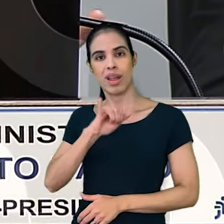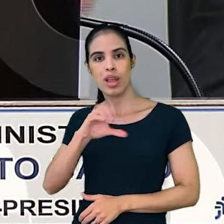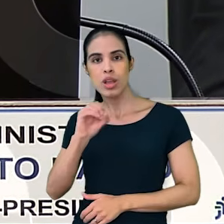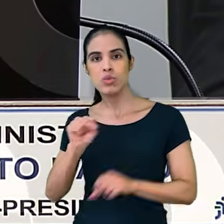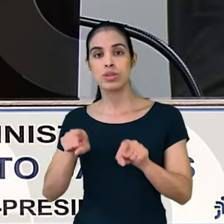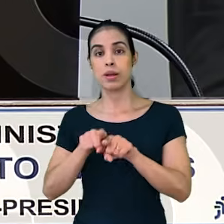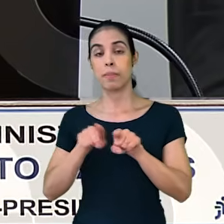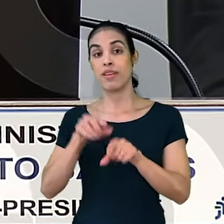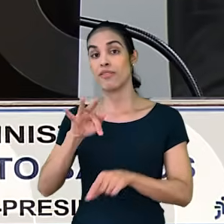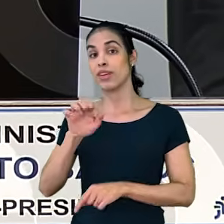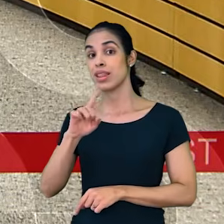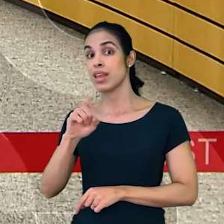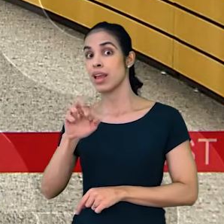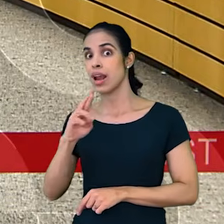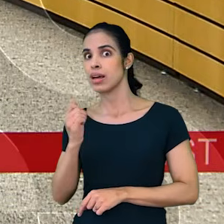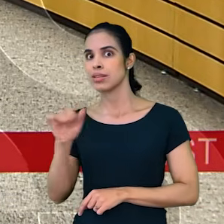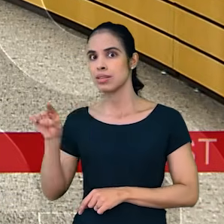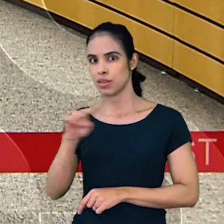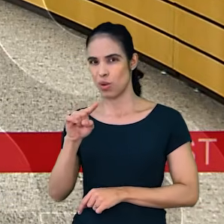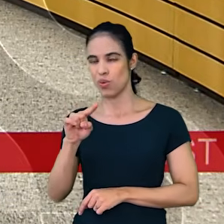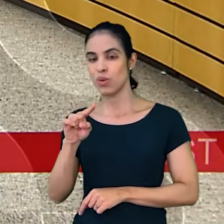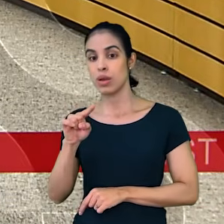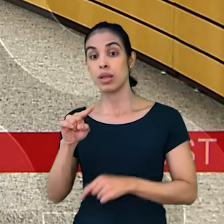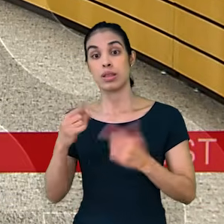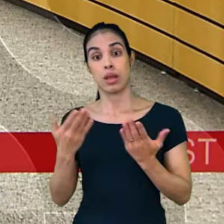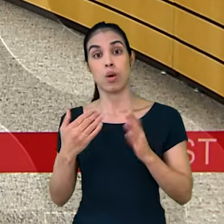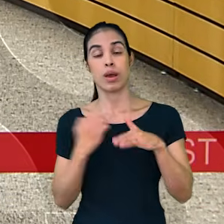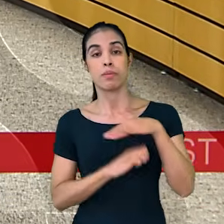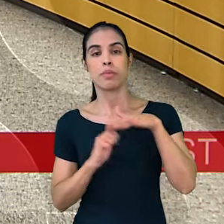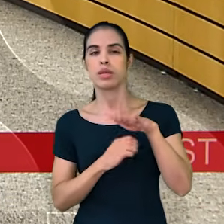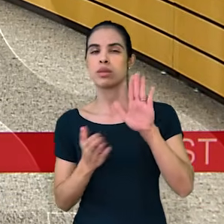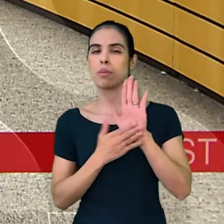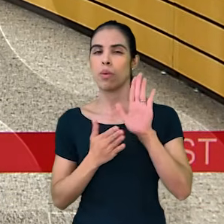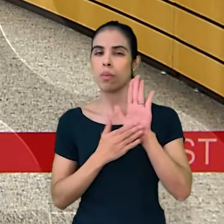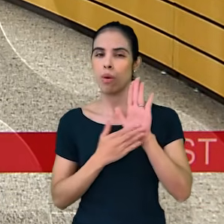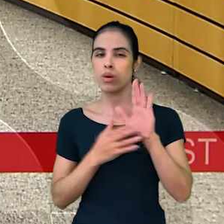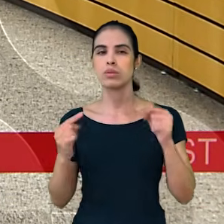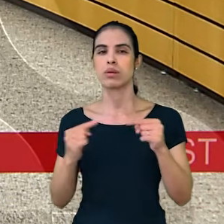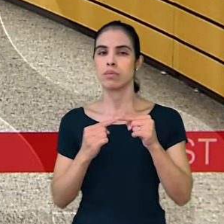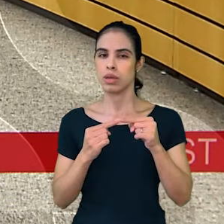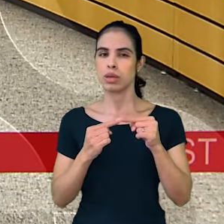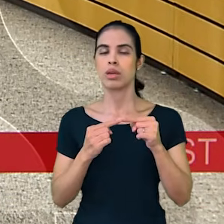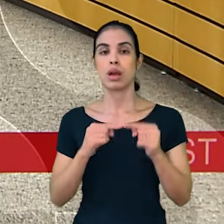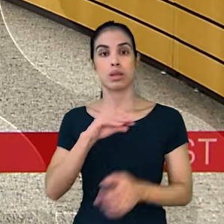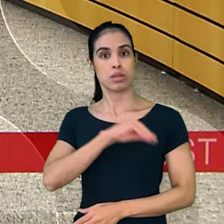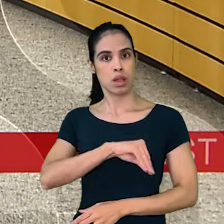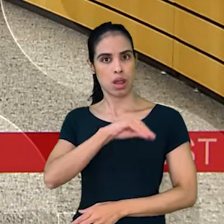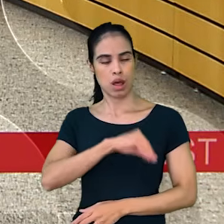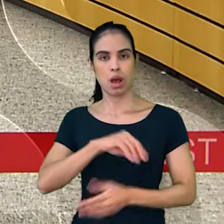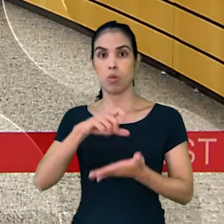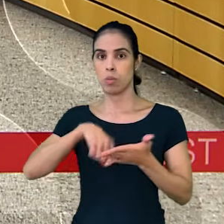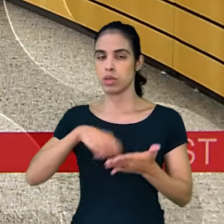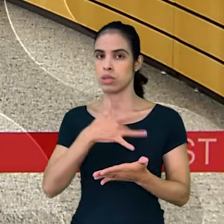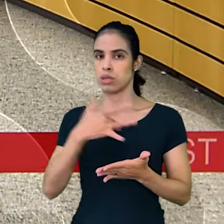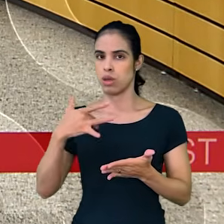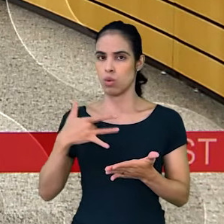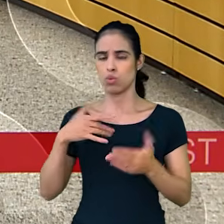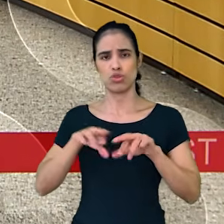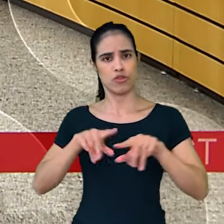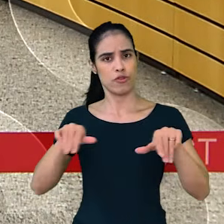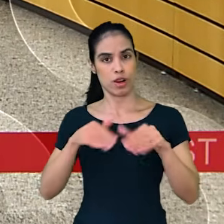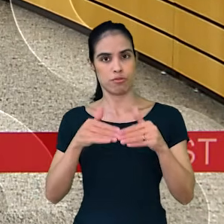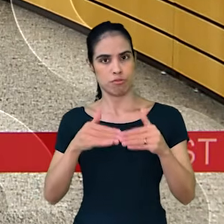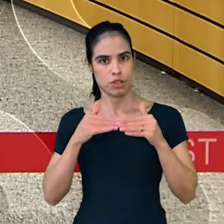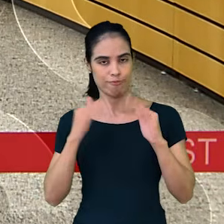representam a classe trabalhadora. A reunião resultou em proposta da empresa e envolve reposição salarial, planos de saúde,